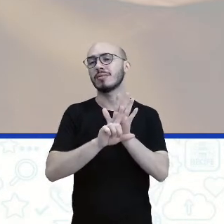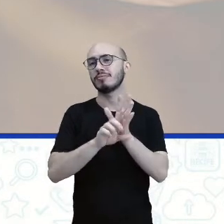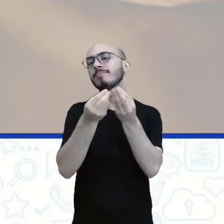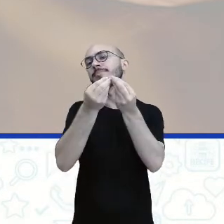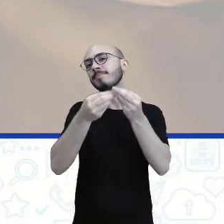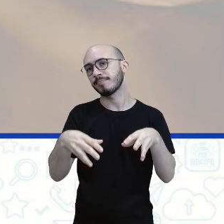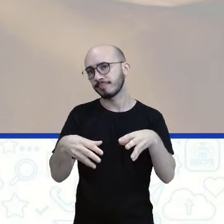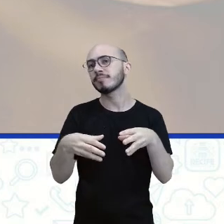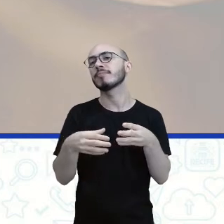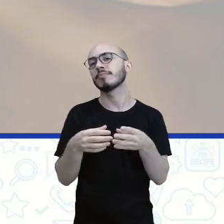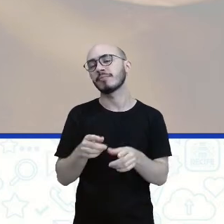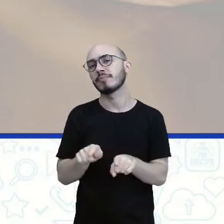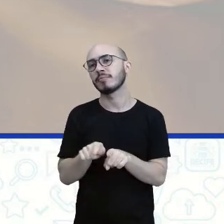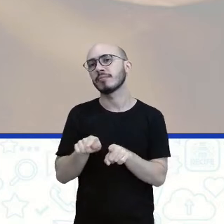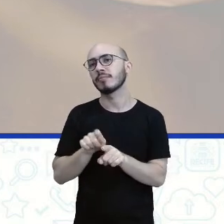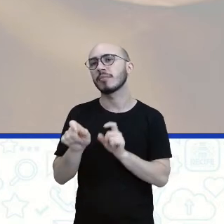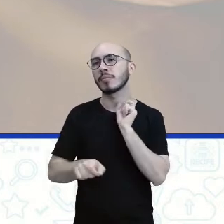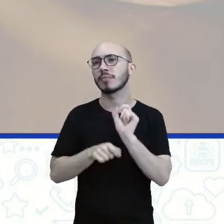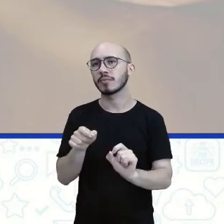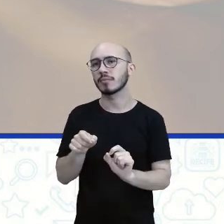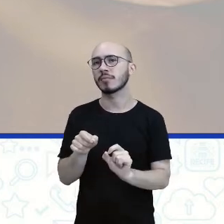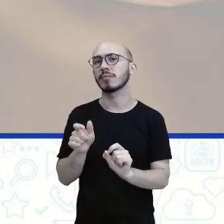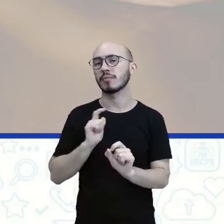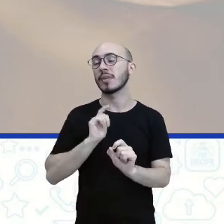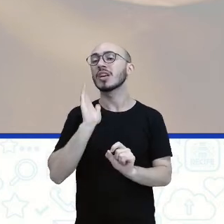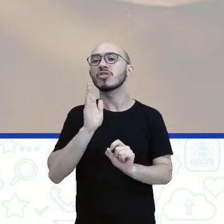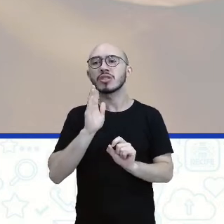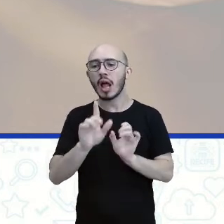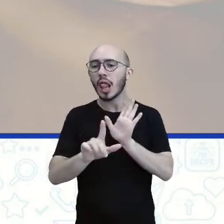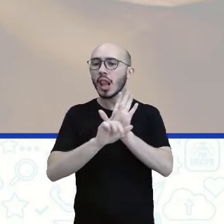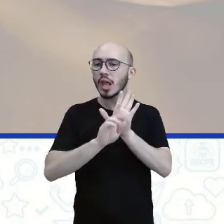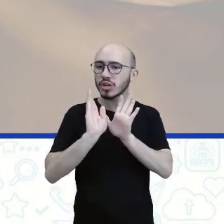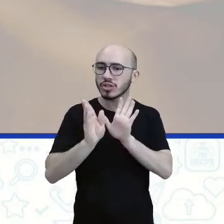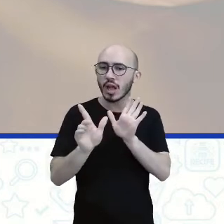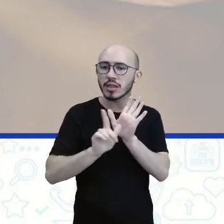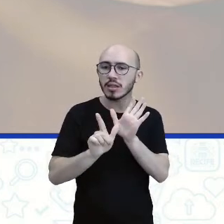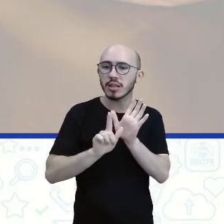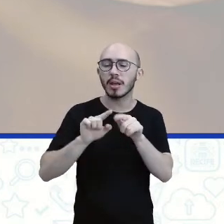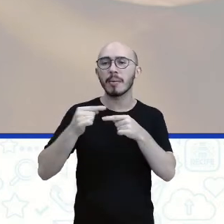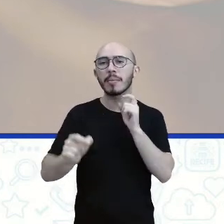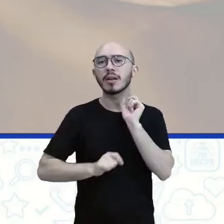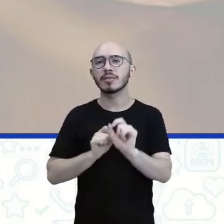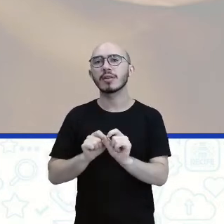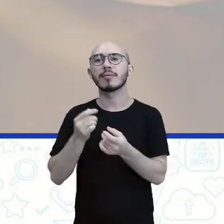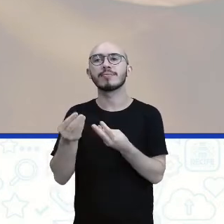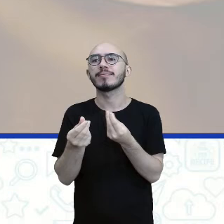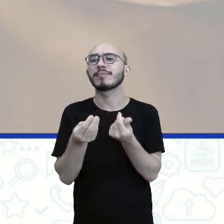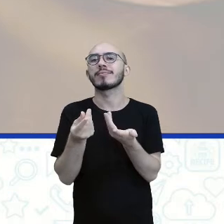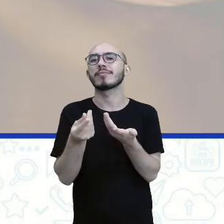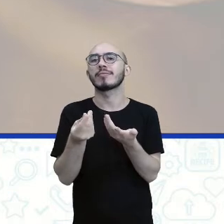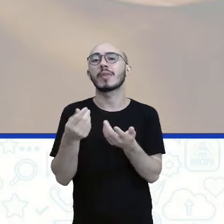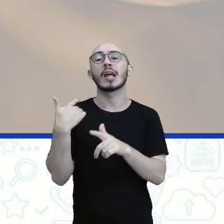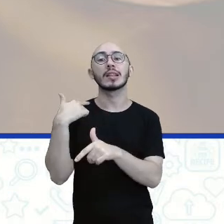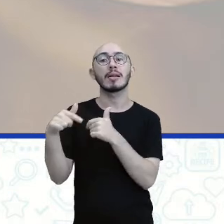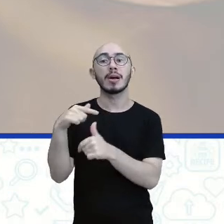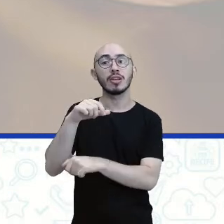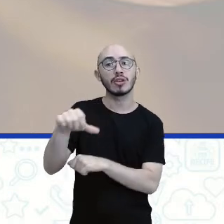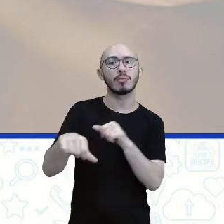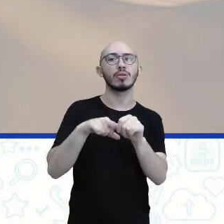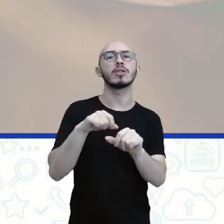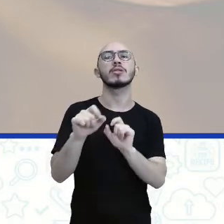então viviam, né, que haviam sido estabelecidas. E a grande questão é a seguinte, que as reformas trabalhistas de